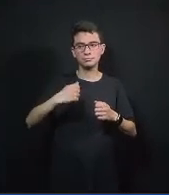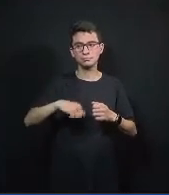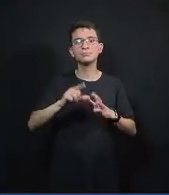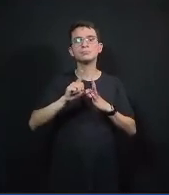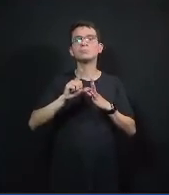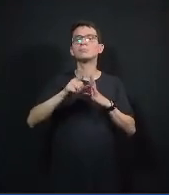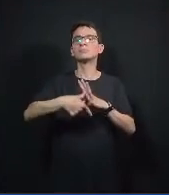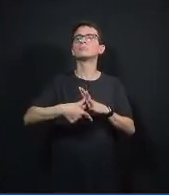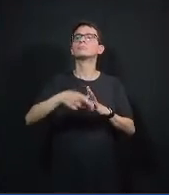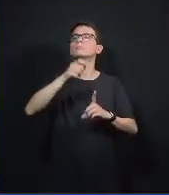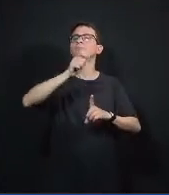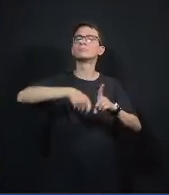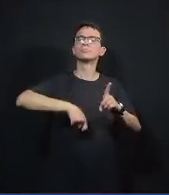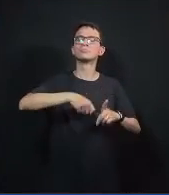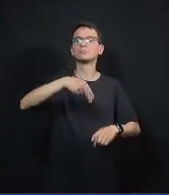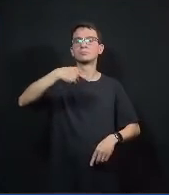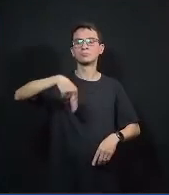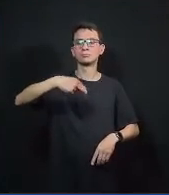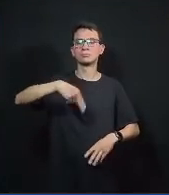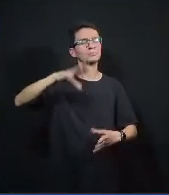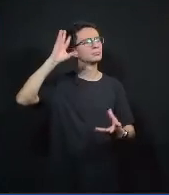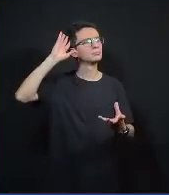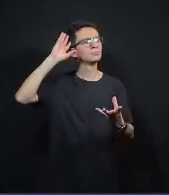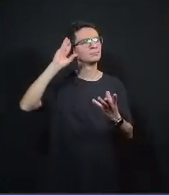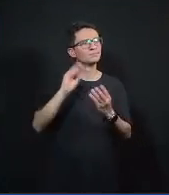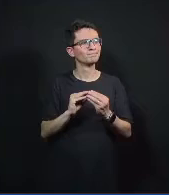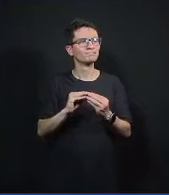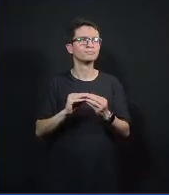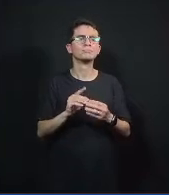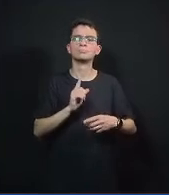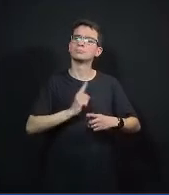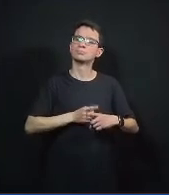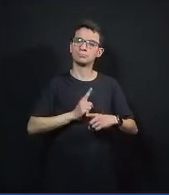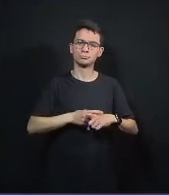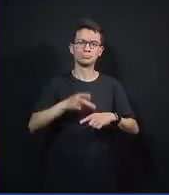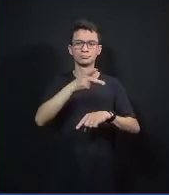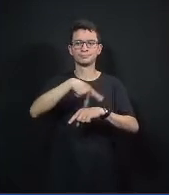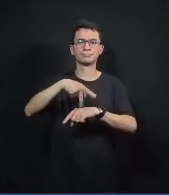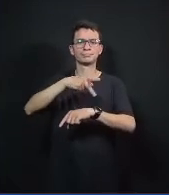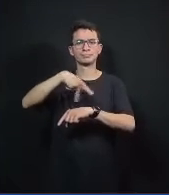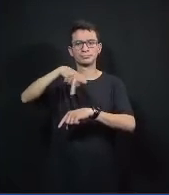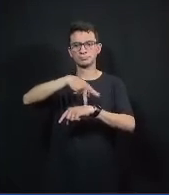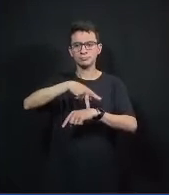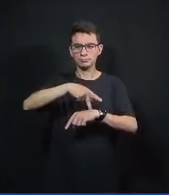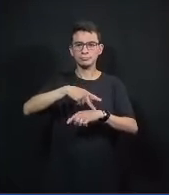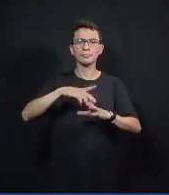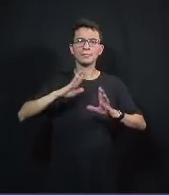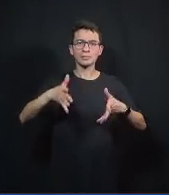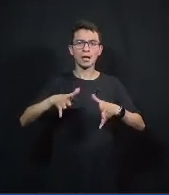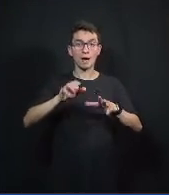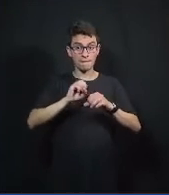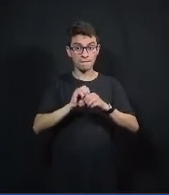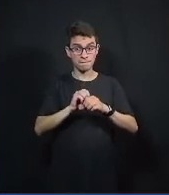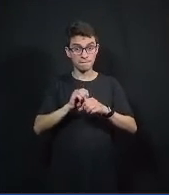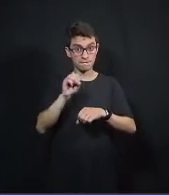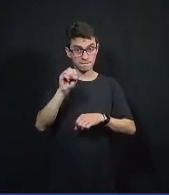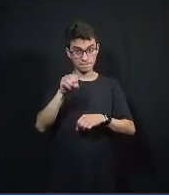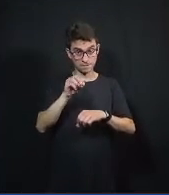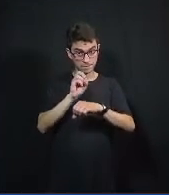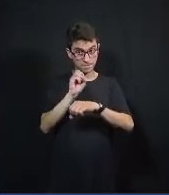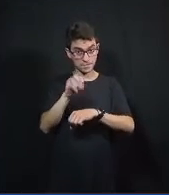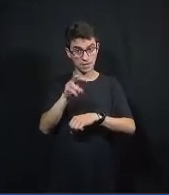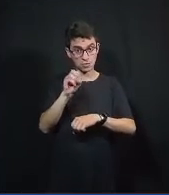novembro, entendendo-se que no mês de novembro o país já estará convivendo em um cenário de contenção da propagação do vírus da